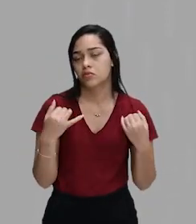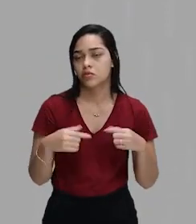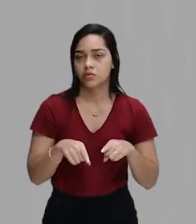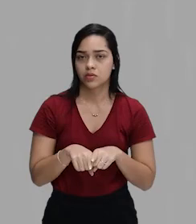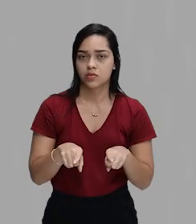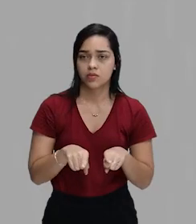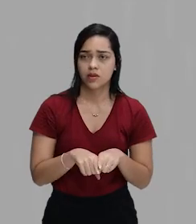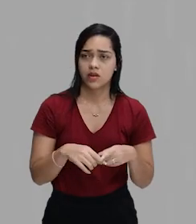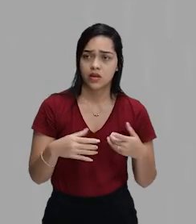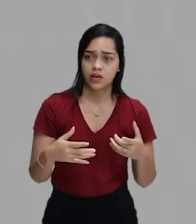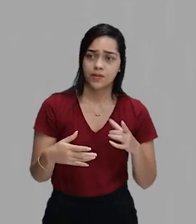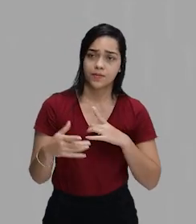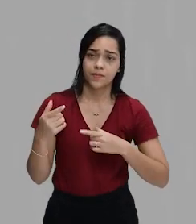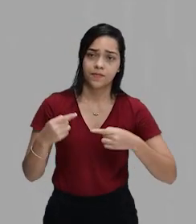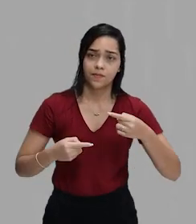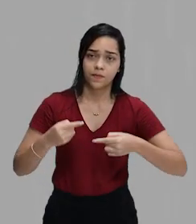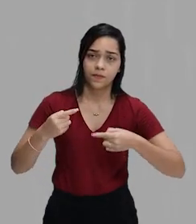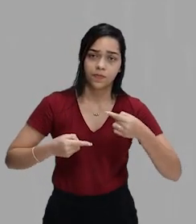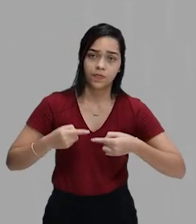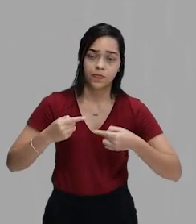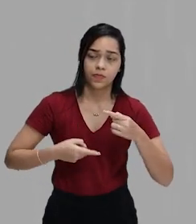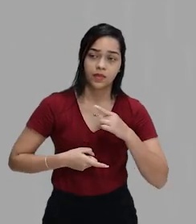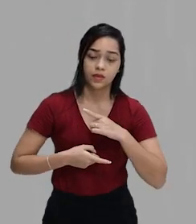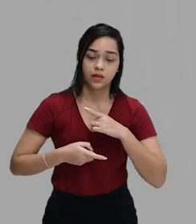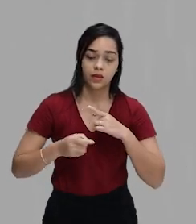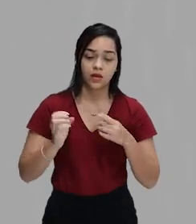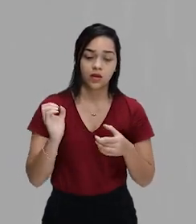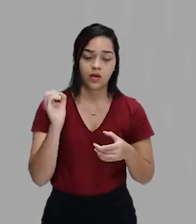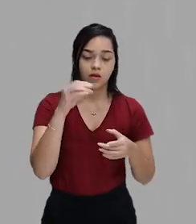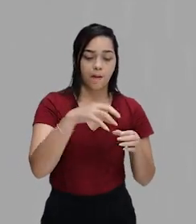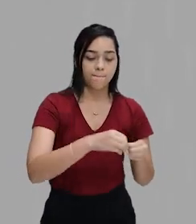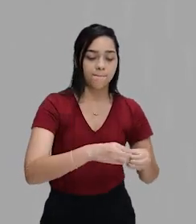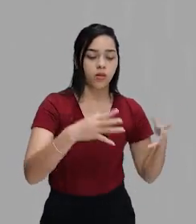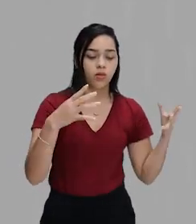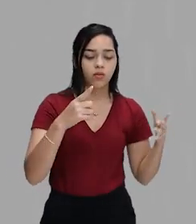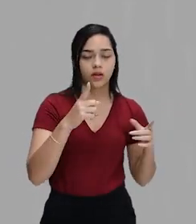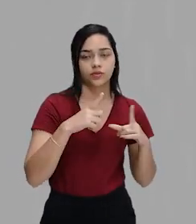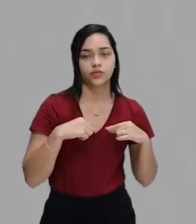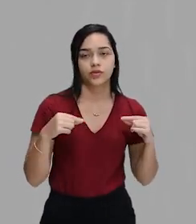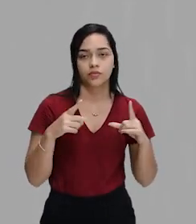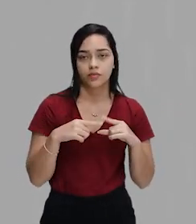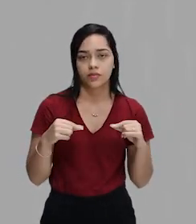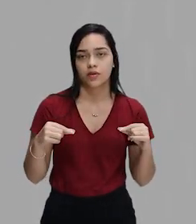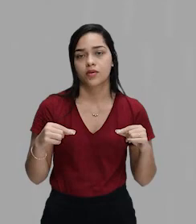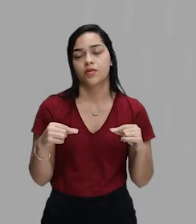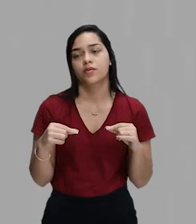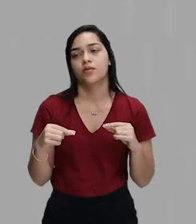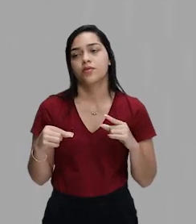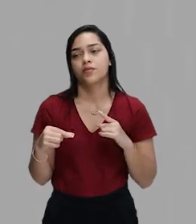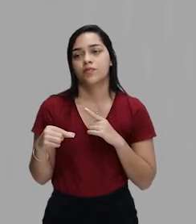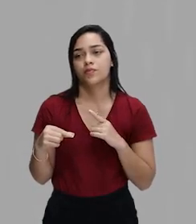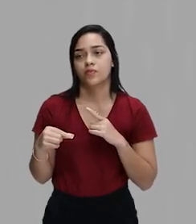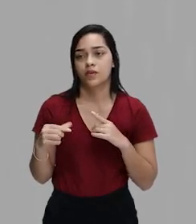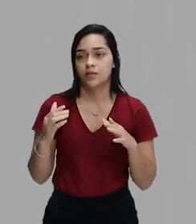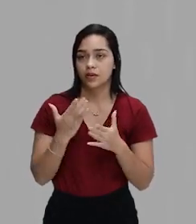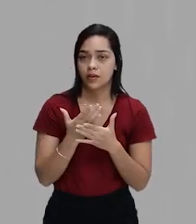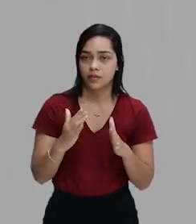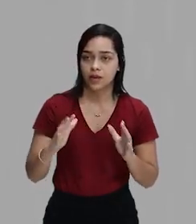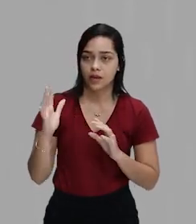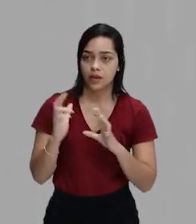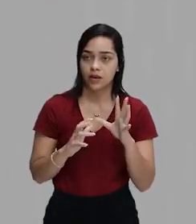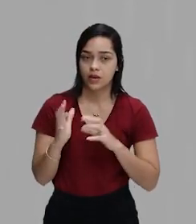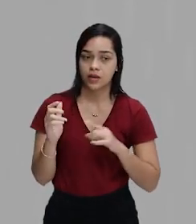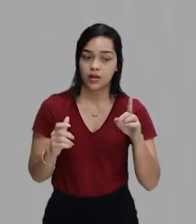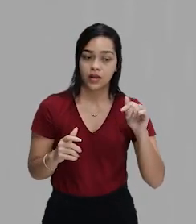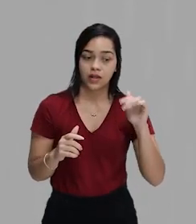a salientar essa discussão, que a bomba atômica que os Estados Unidos lançaram no Japão para finalizar a guerra